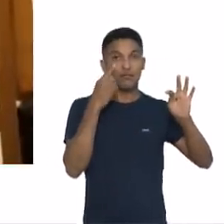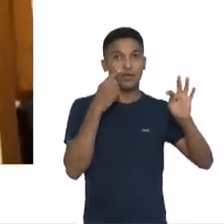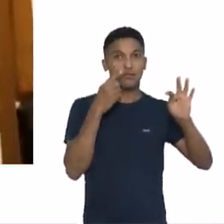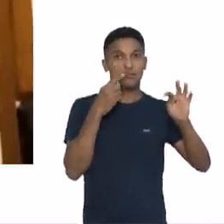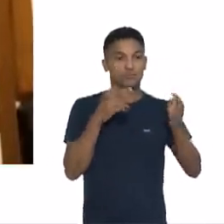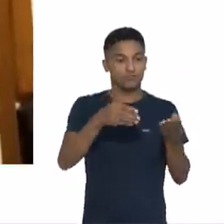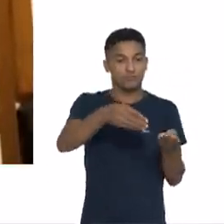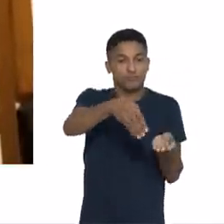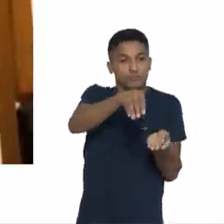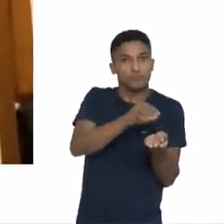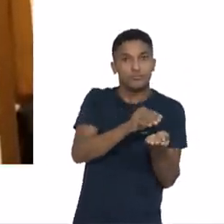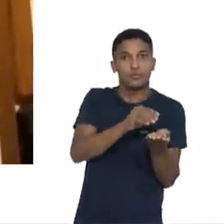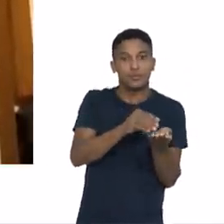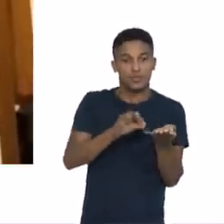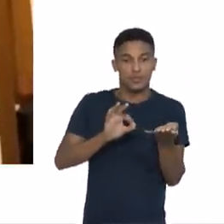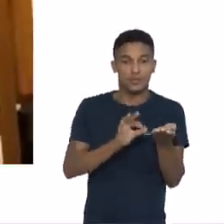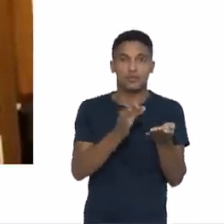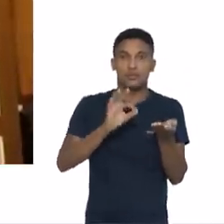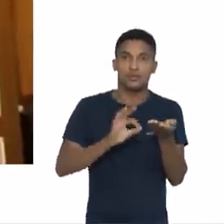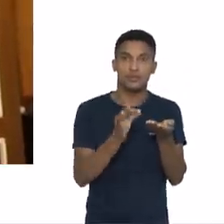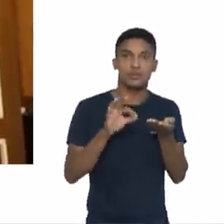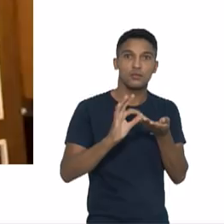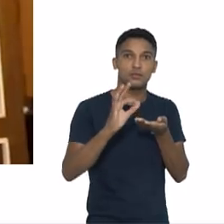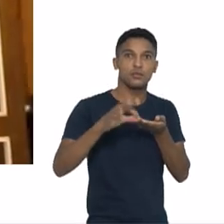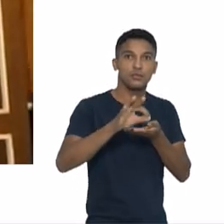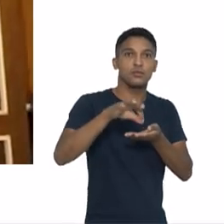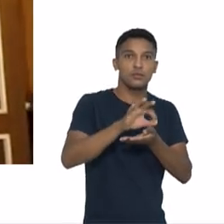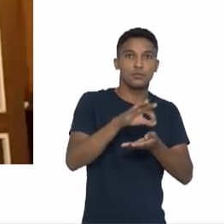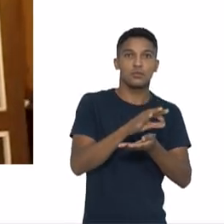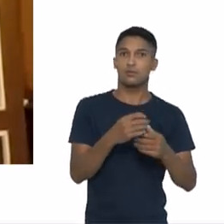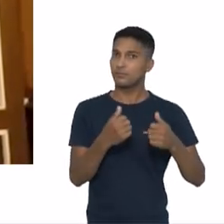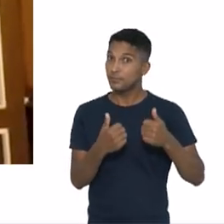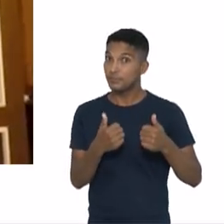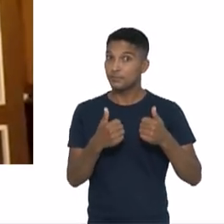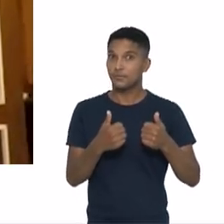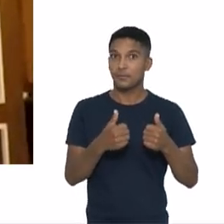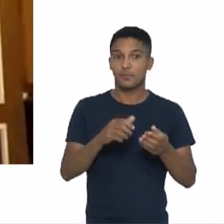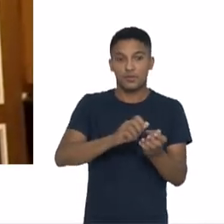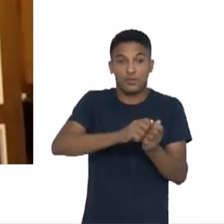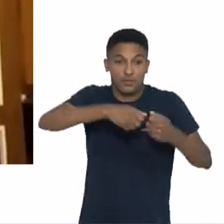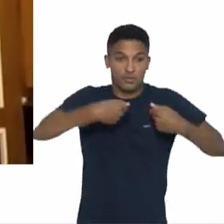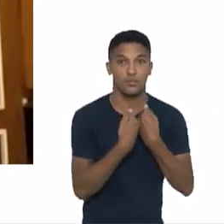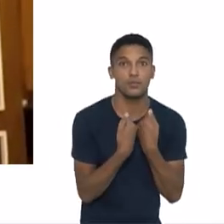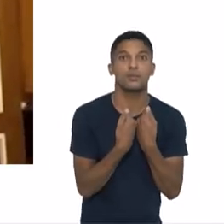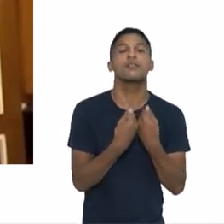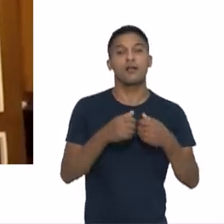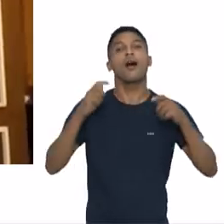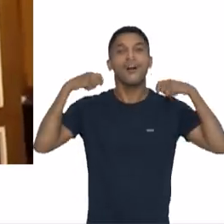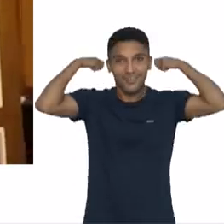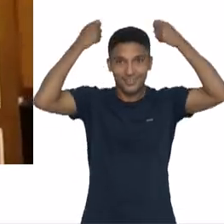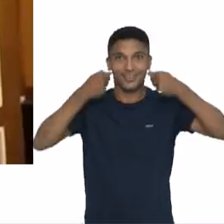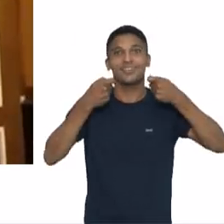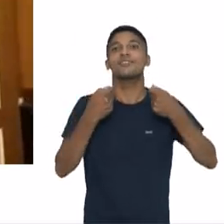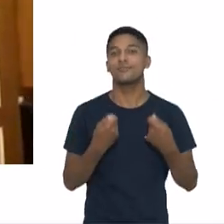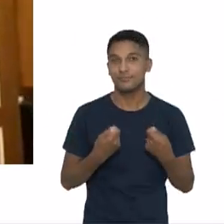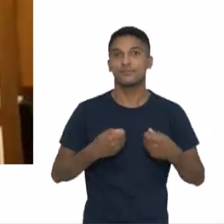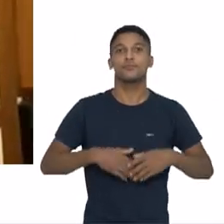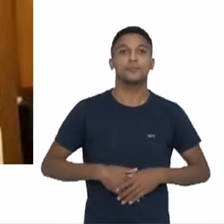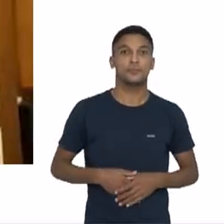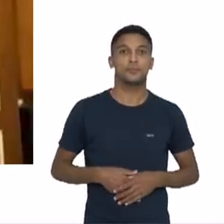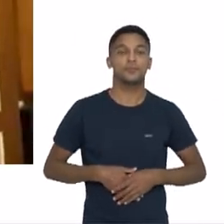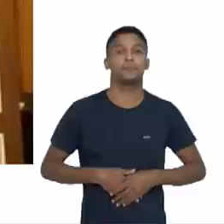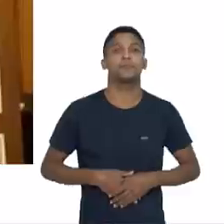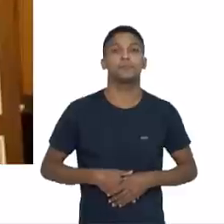na lateral. Pode costurar a mão, tá bom? E daí desvira para ter a sua touquinha. Mas a professora vai